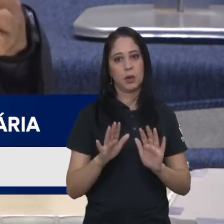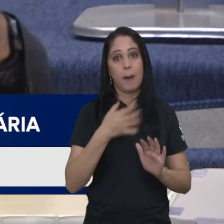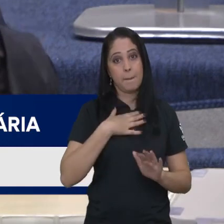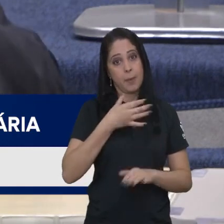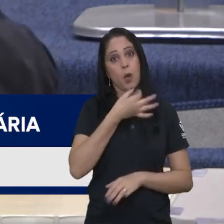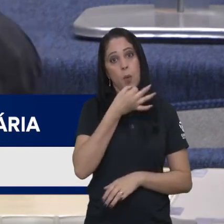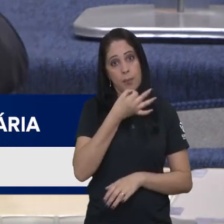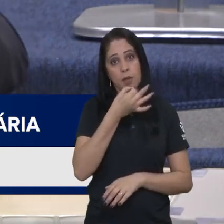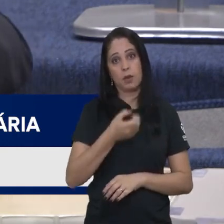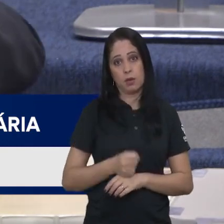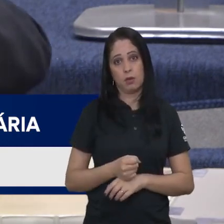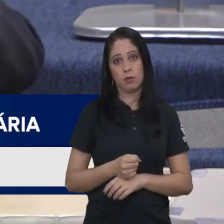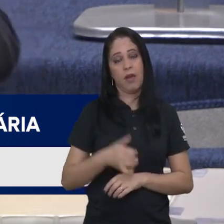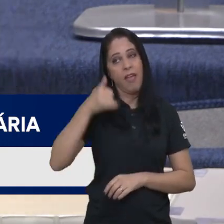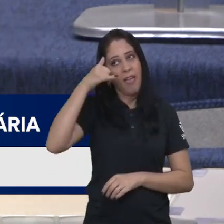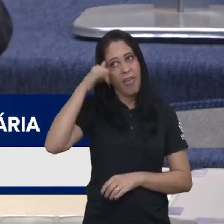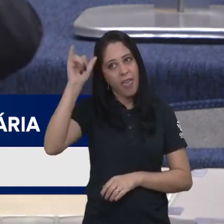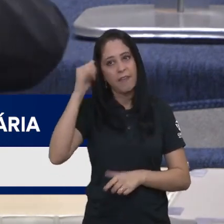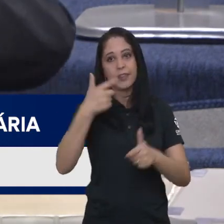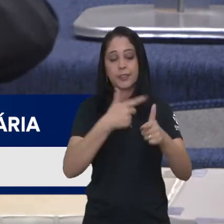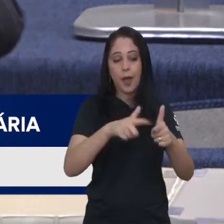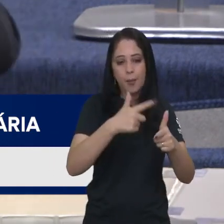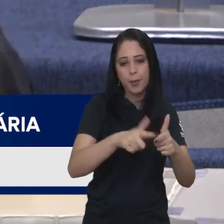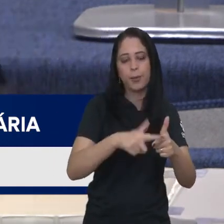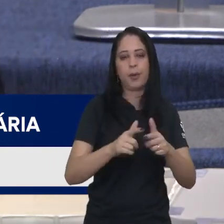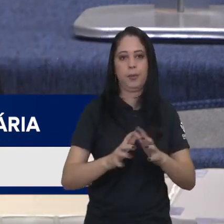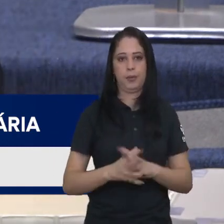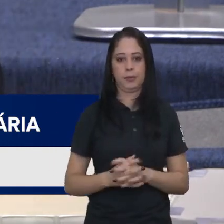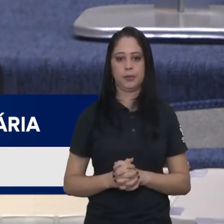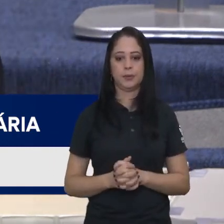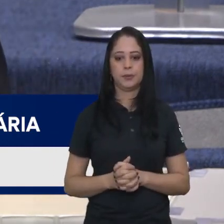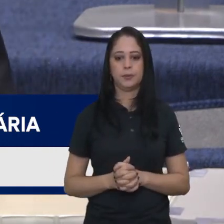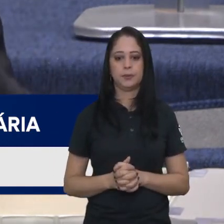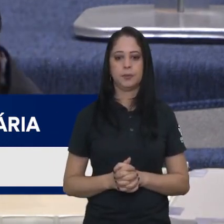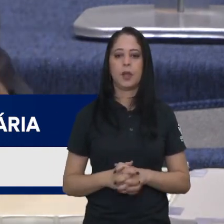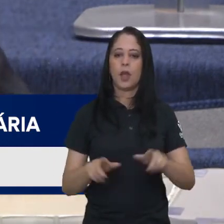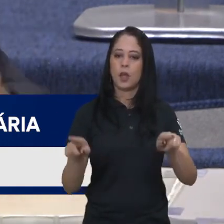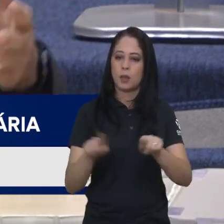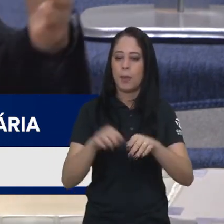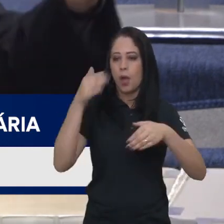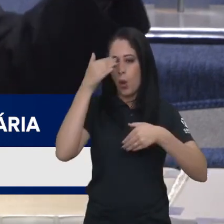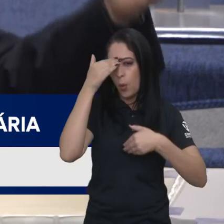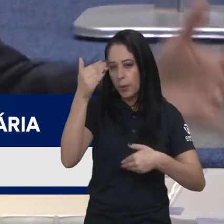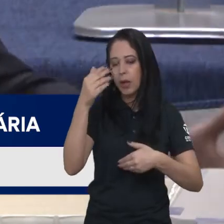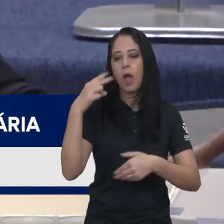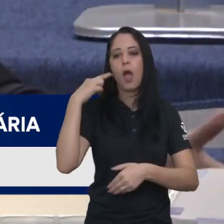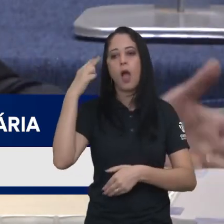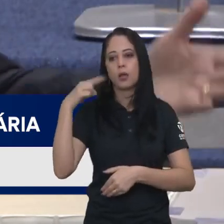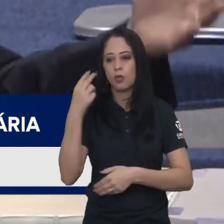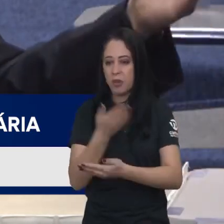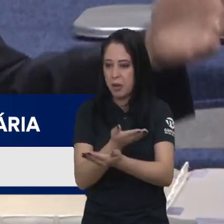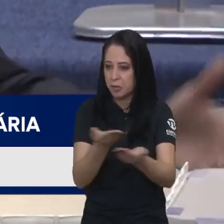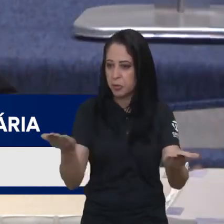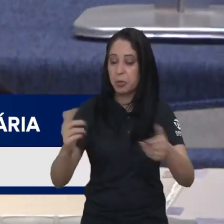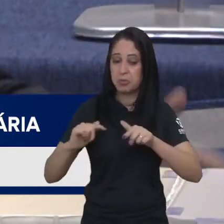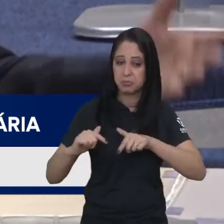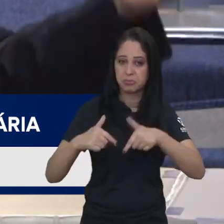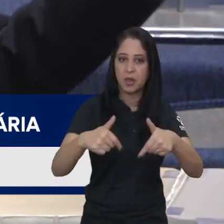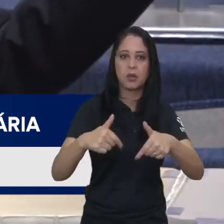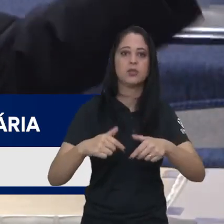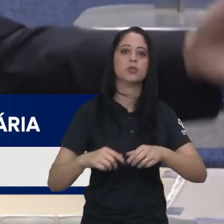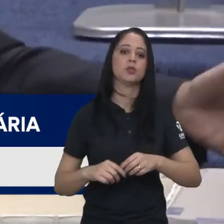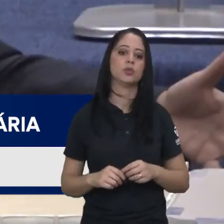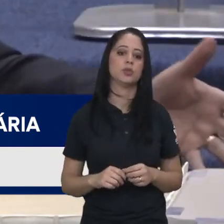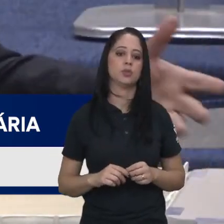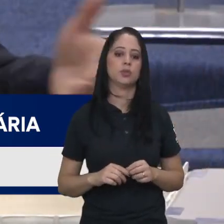Então, eu sugiro que seja feito esse caminho para evitar esses transtornos. E de mais, eu queria agradecer muito o vereador pela iniciativa,